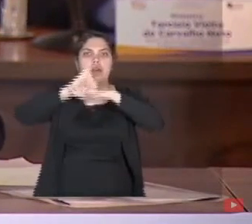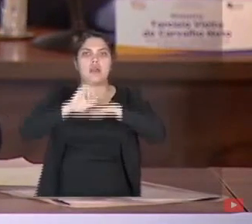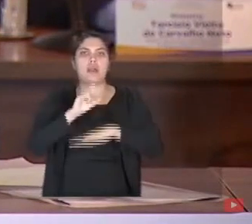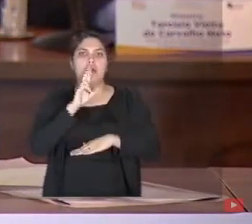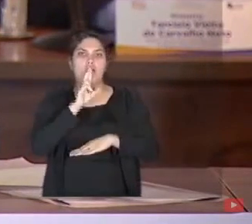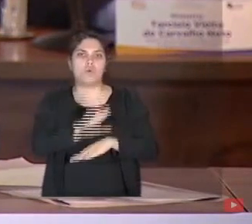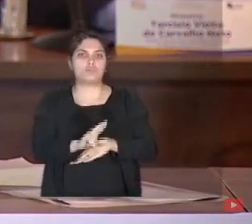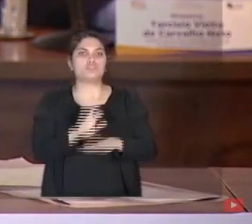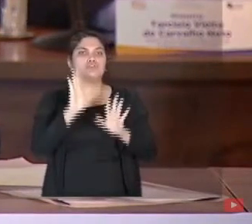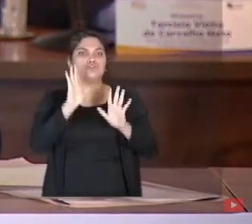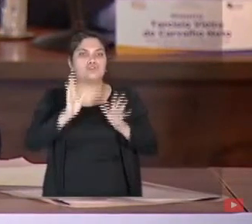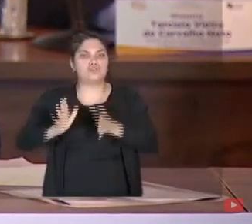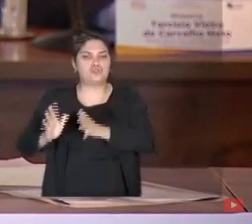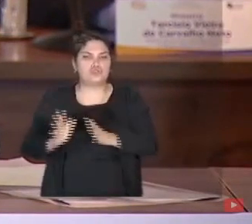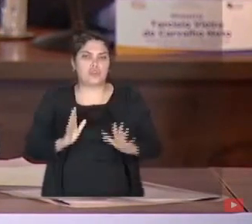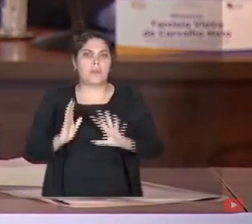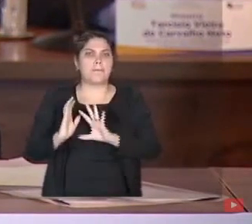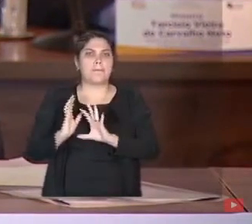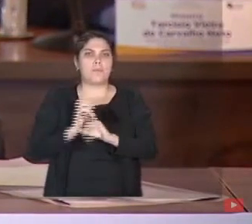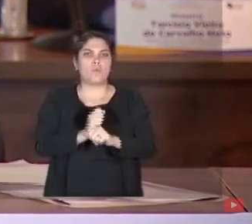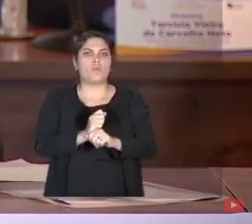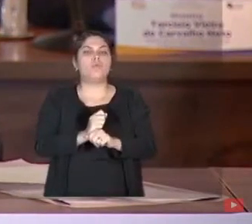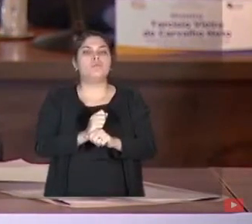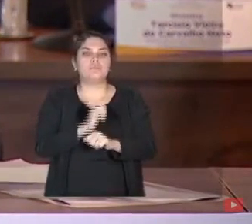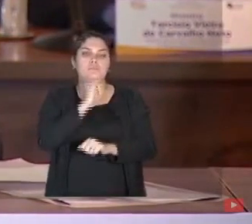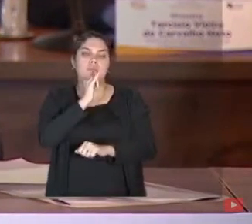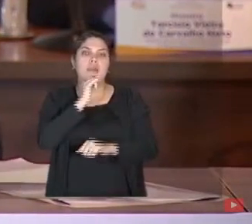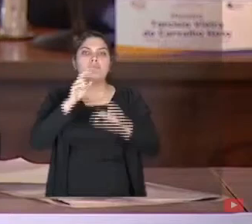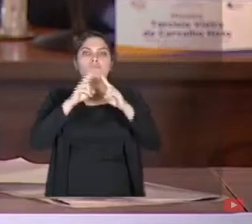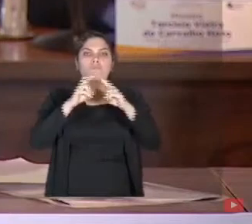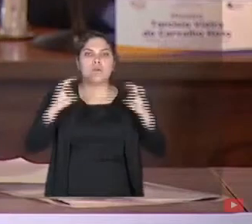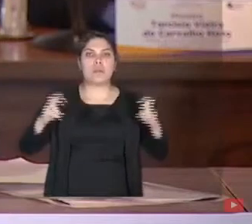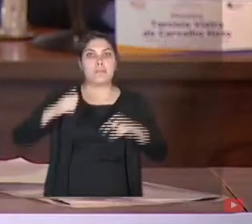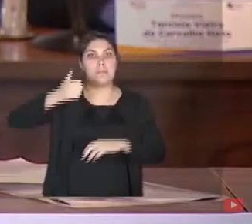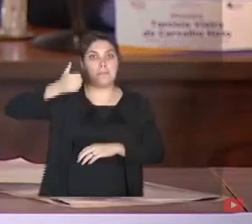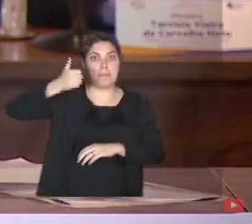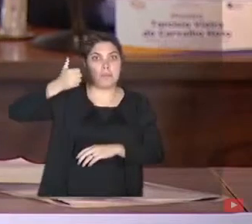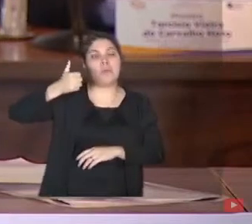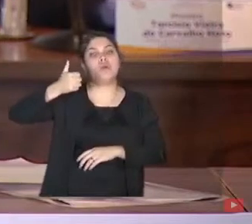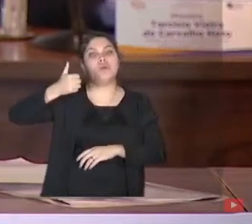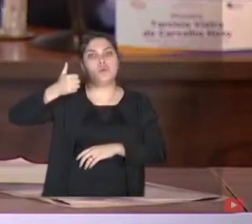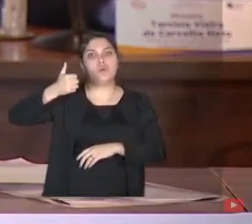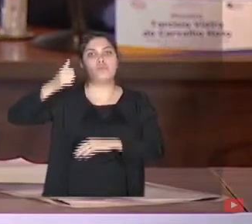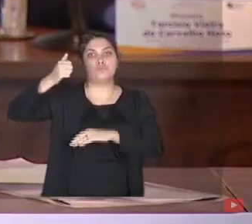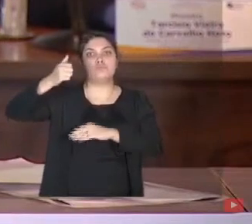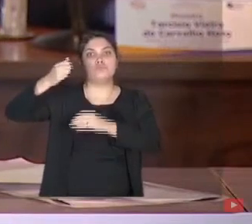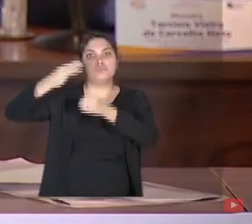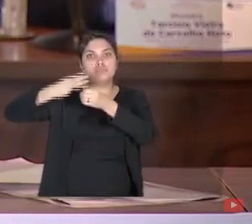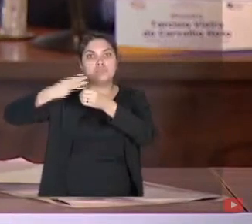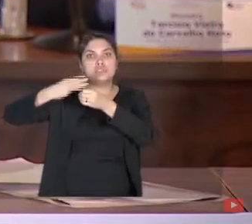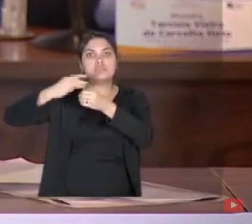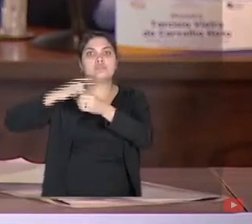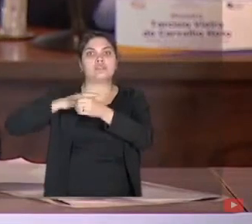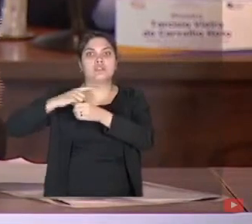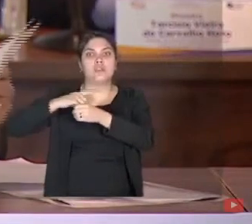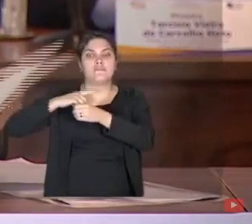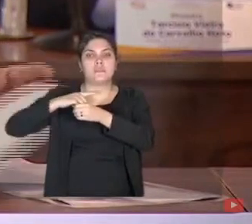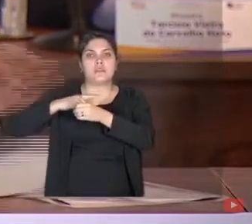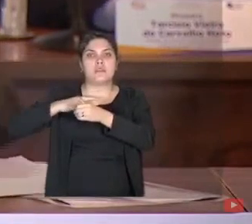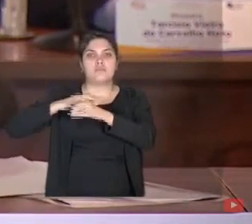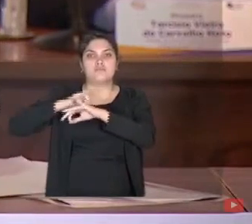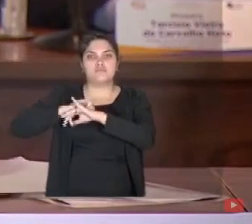foi finalmente totalizado. Florianópolis foi o primeiro município que teve